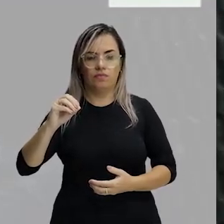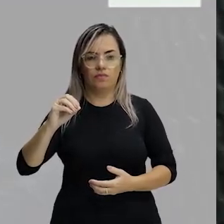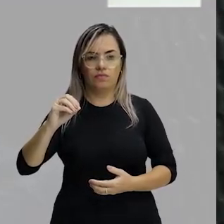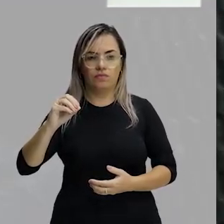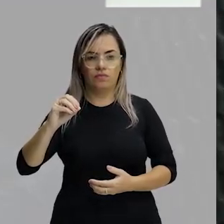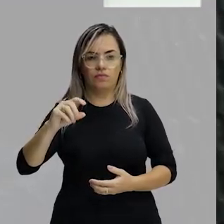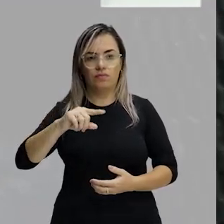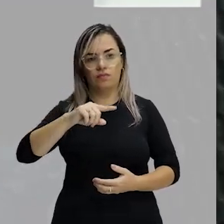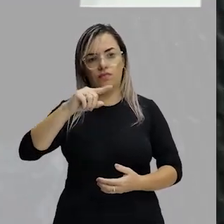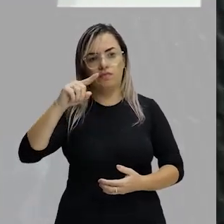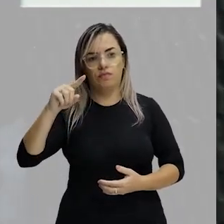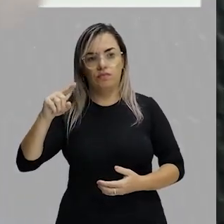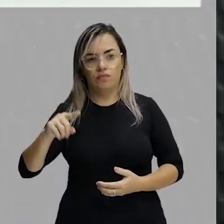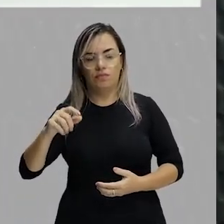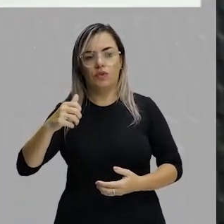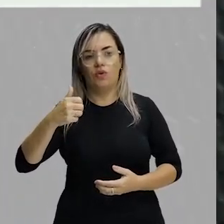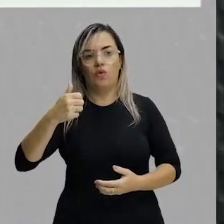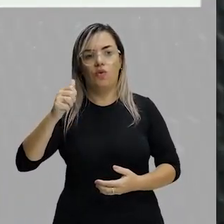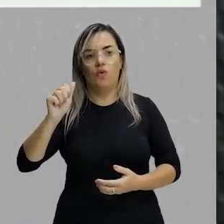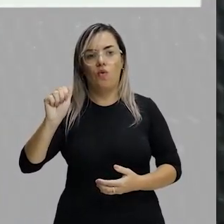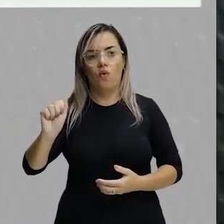Ou seja, vai ser 10.